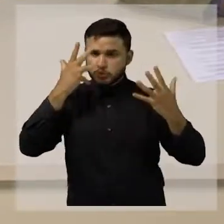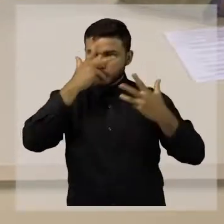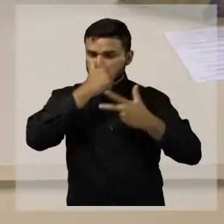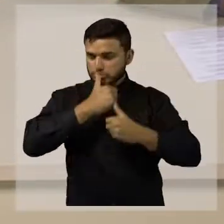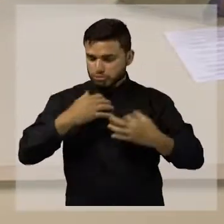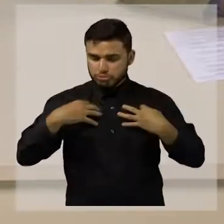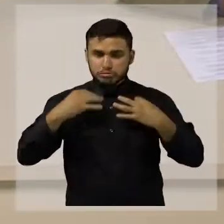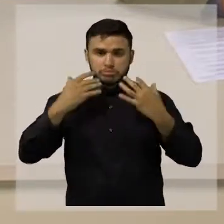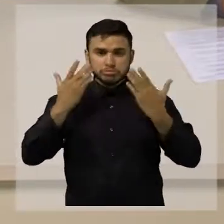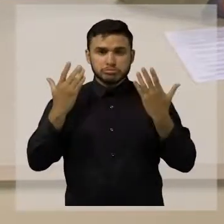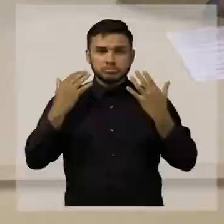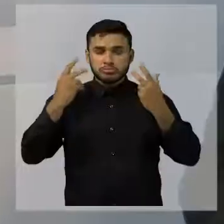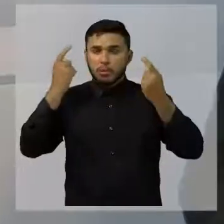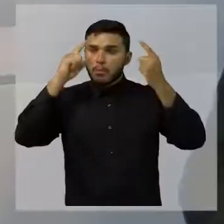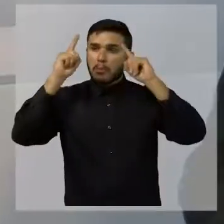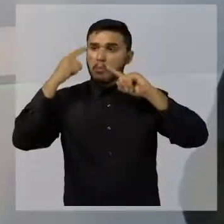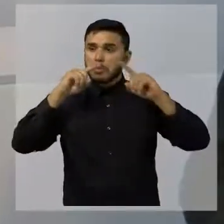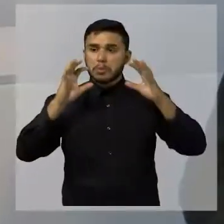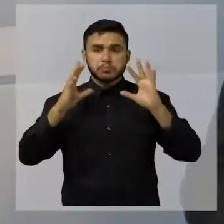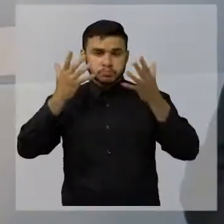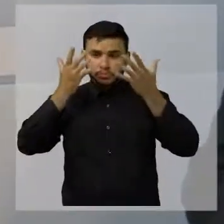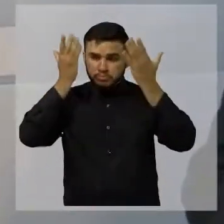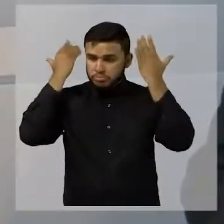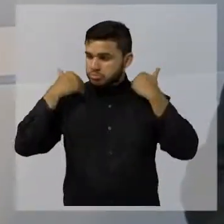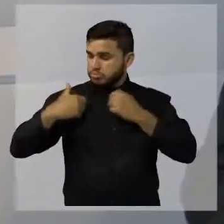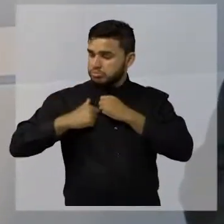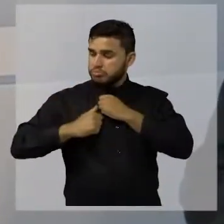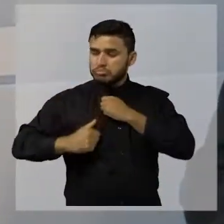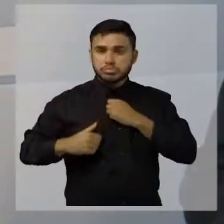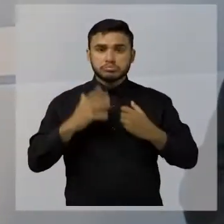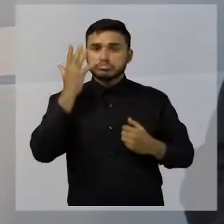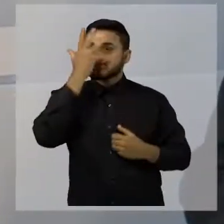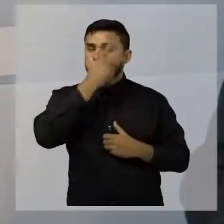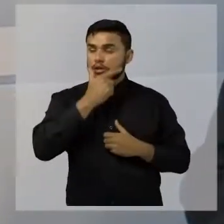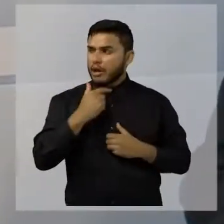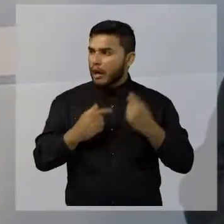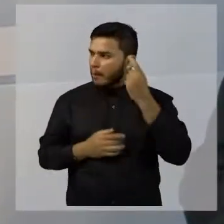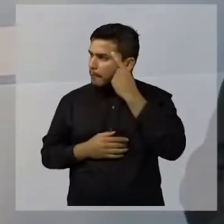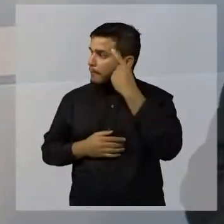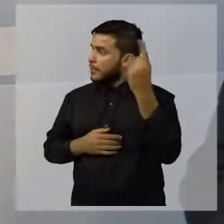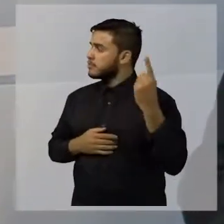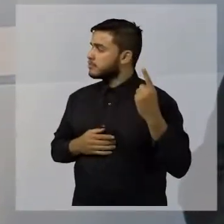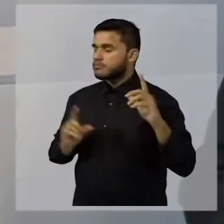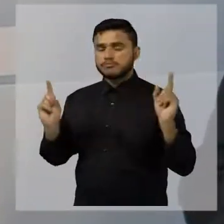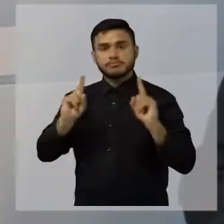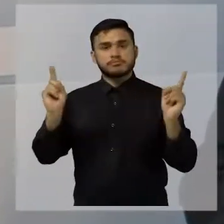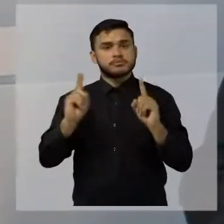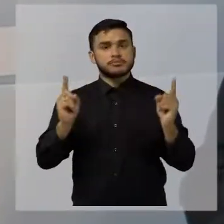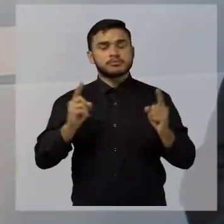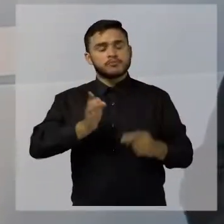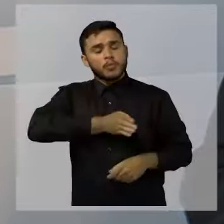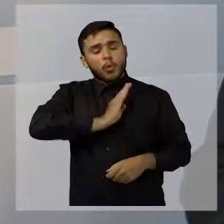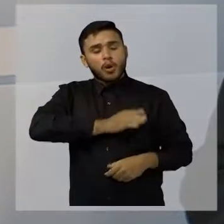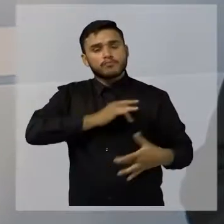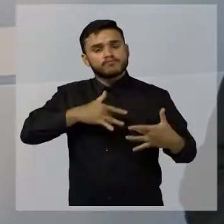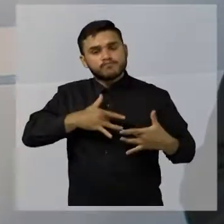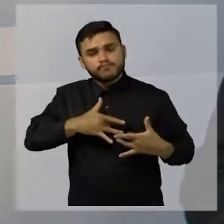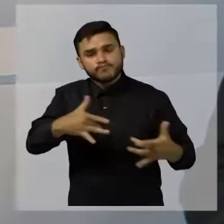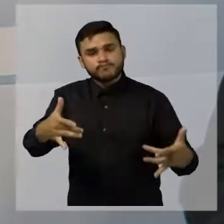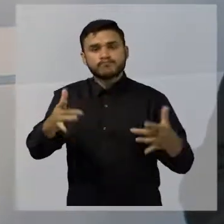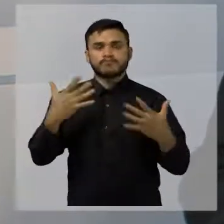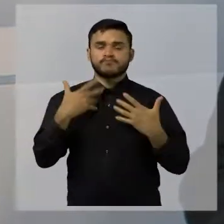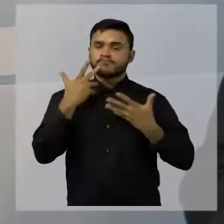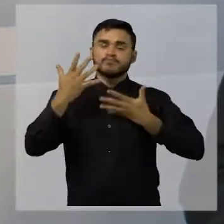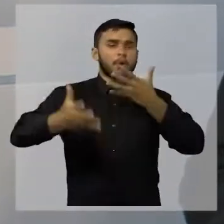melhor roupa, a melhor maquiagem, a melhor bolsa, né? Então, assim, mas não, ela usou o melhor do coração dela. Então, são essas coisas